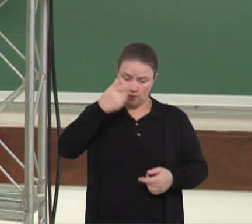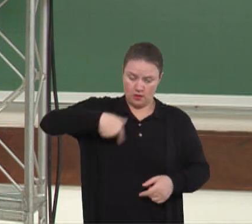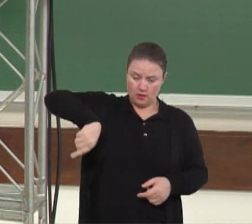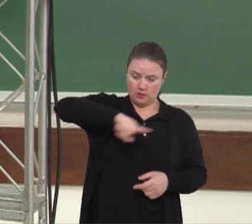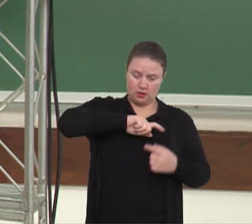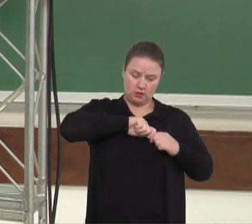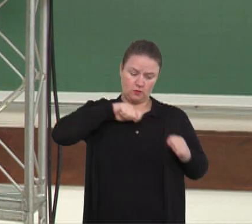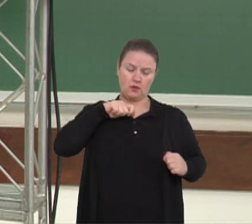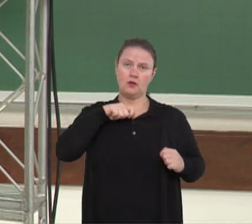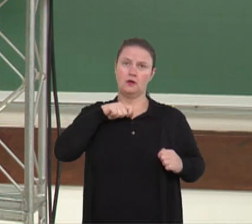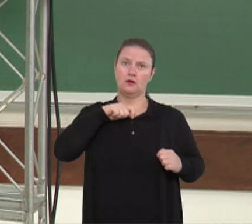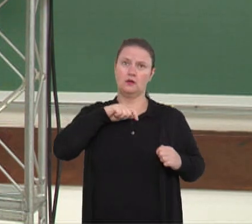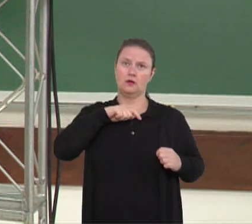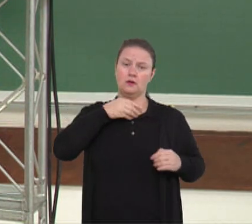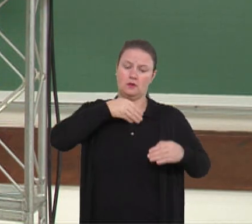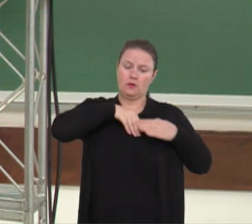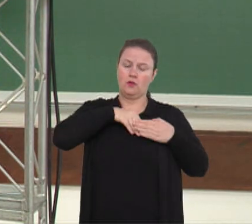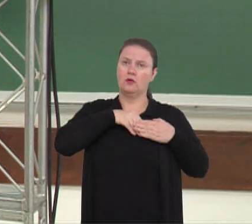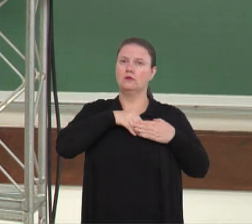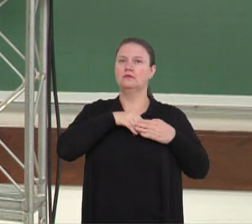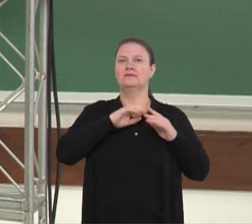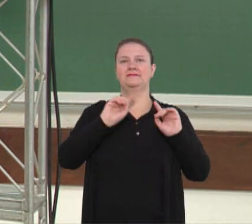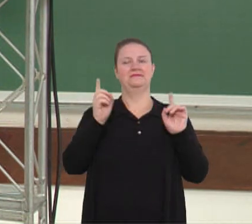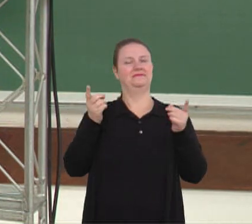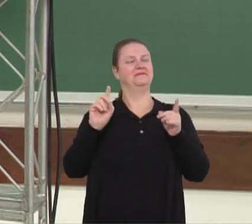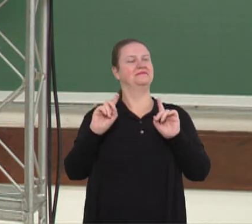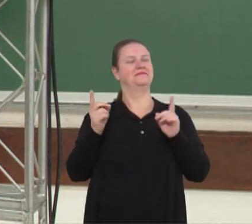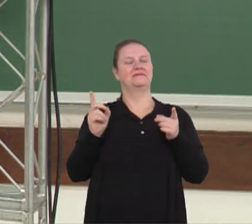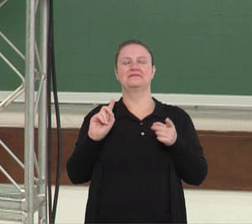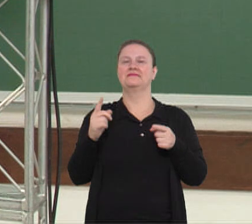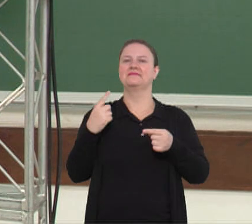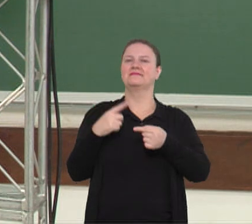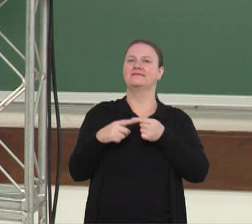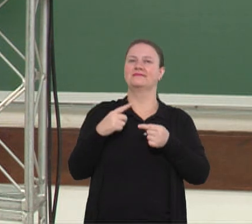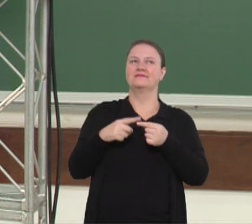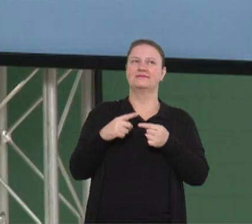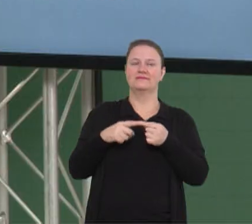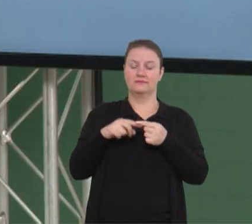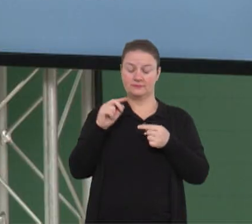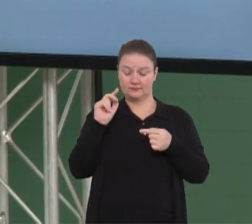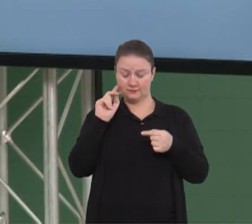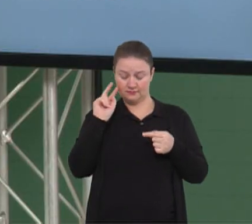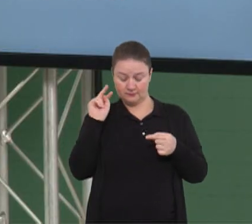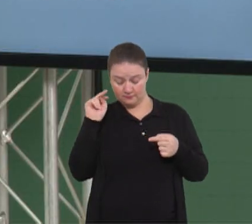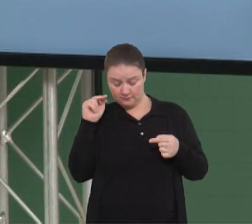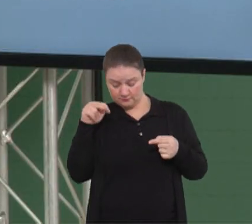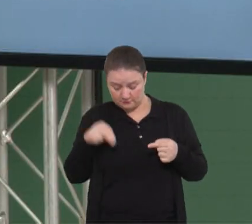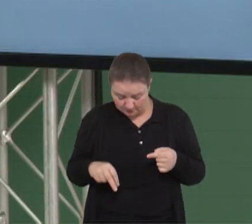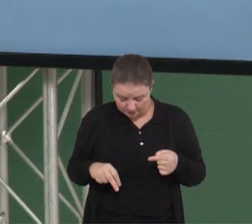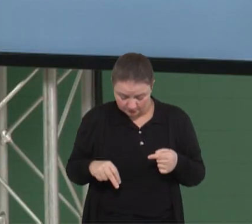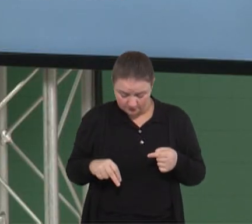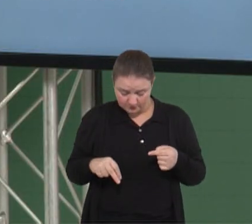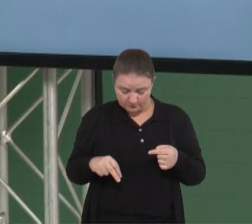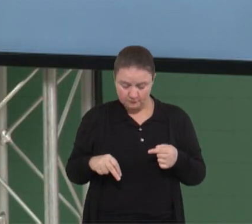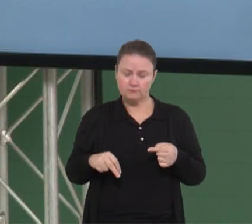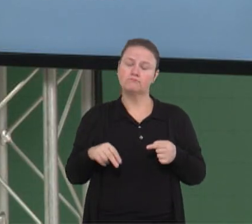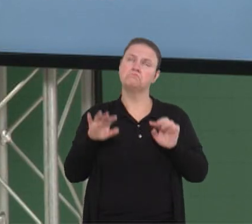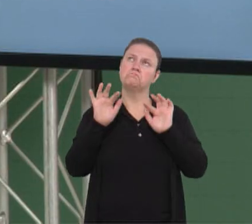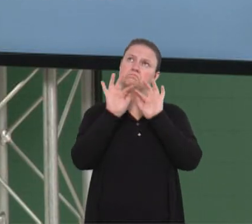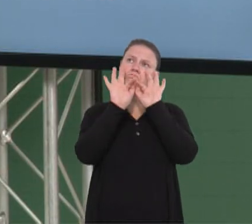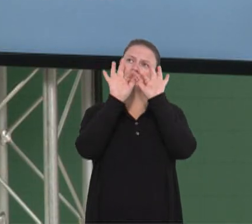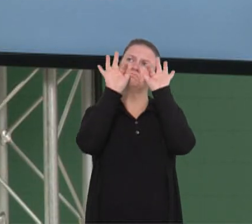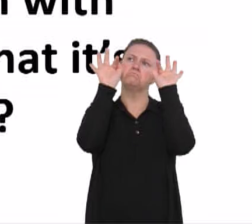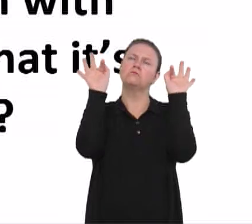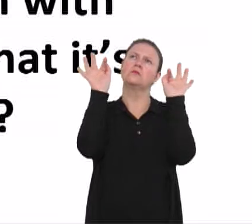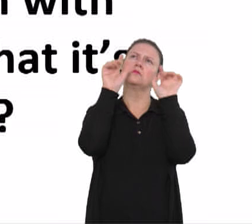não oxidante não ela não confirma porque quando ela usa aqui essa essa frase aqui